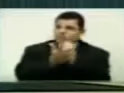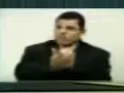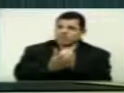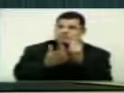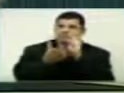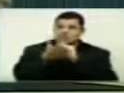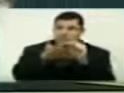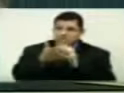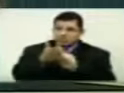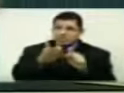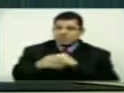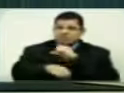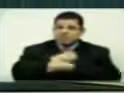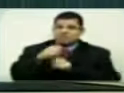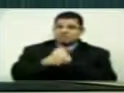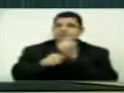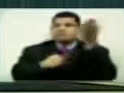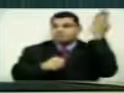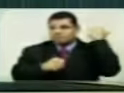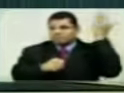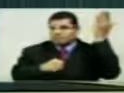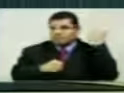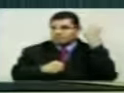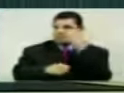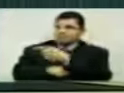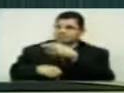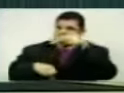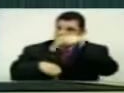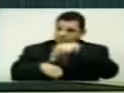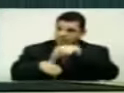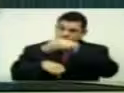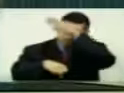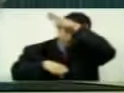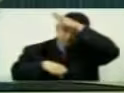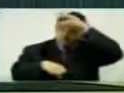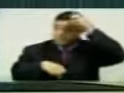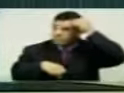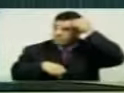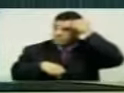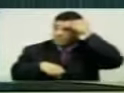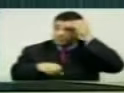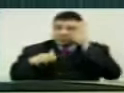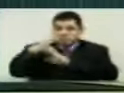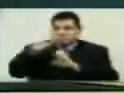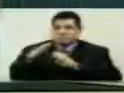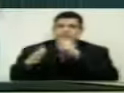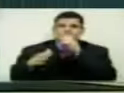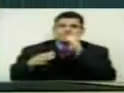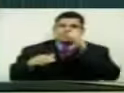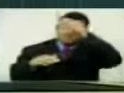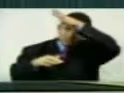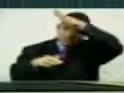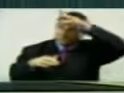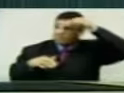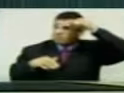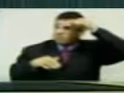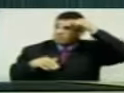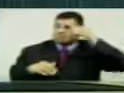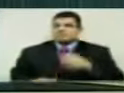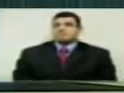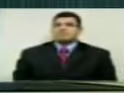contrato assinado há anos atrás entre o município de Manaus e a empresa Águas do